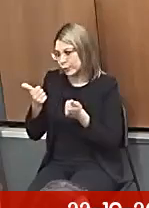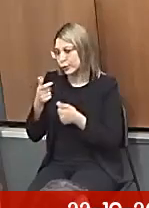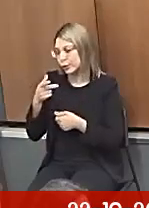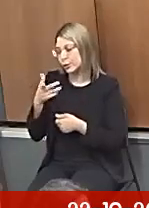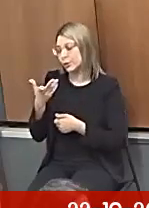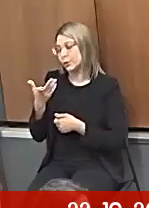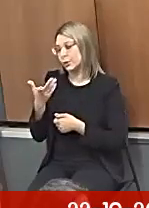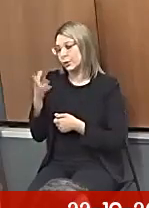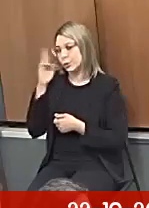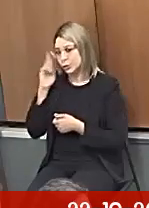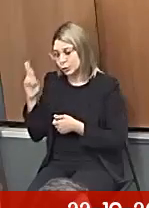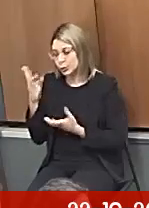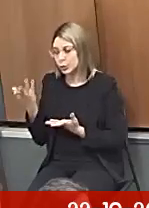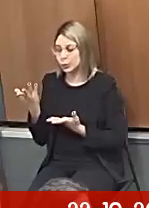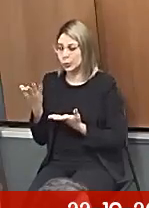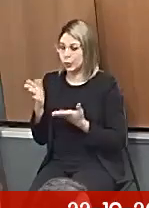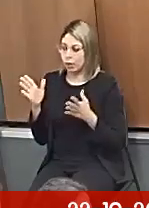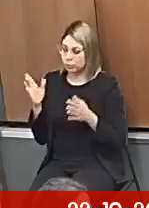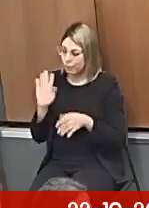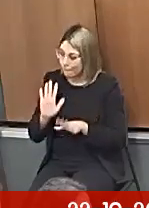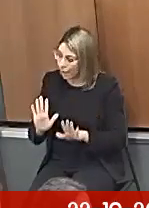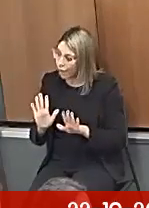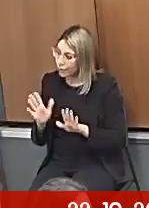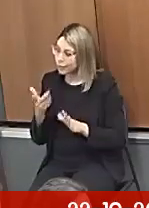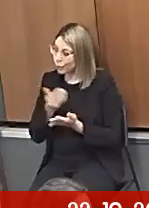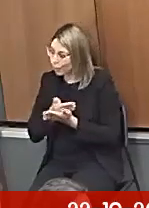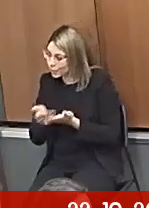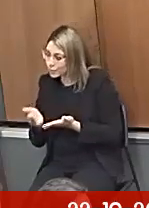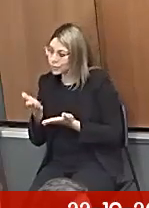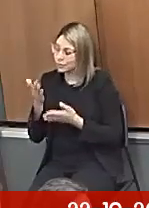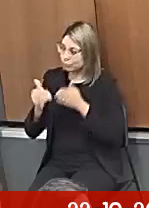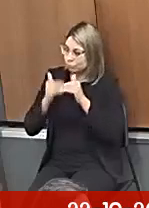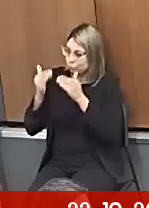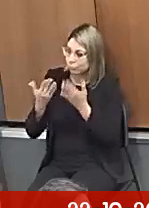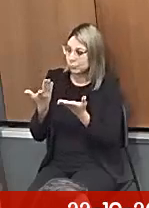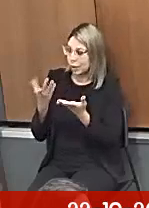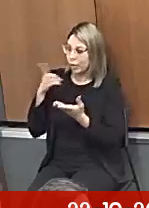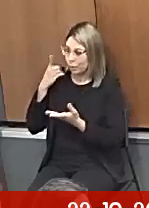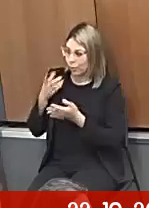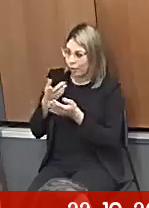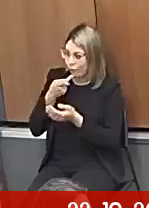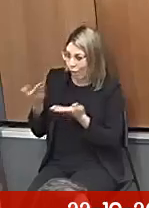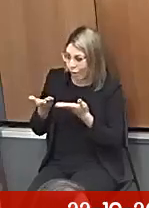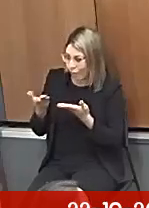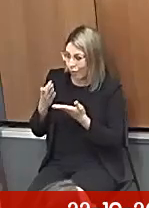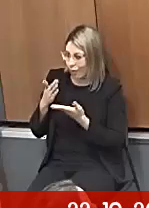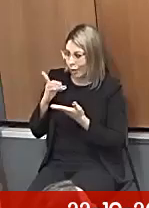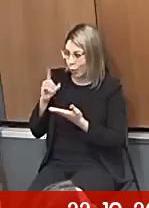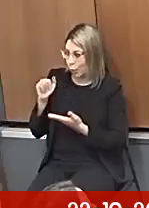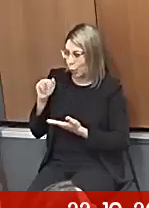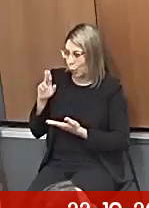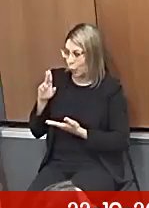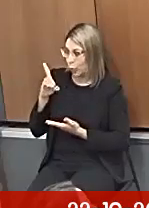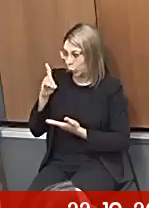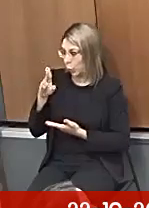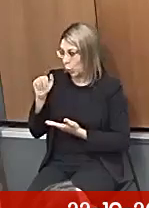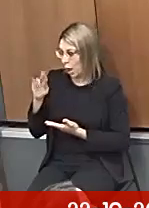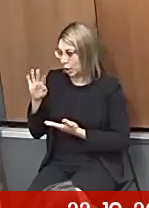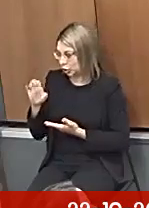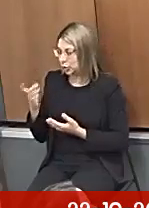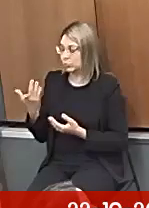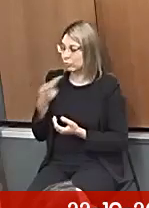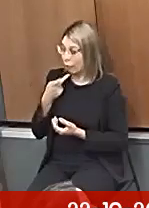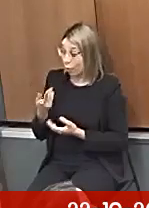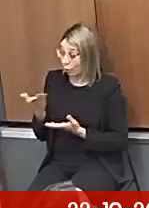parte do pleito atendido, hoje está sendo estabelecido os coordenadores, o deputado acabou de anunciar, Duarte Bechi, que será feita pela primeira vez